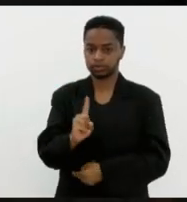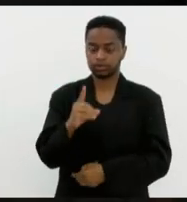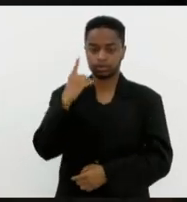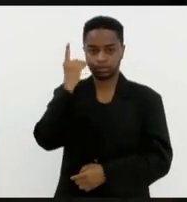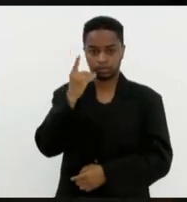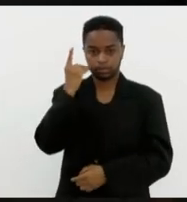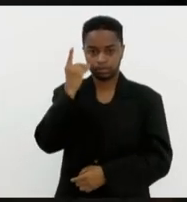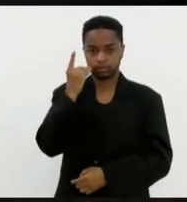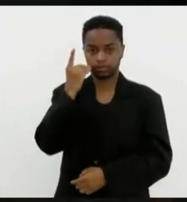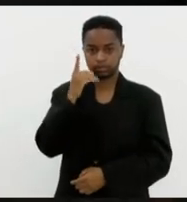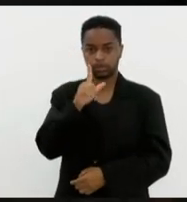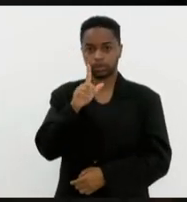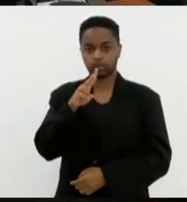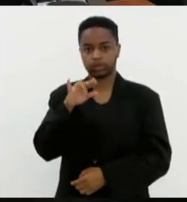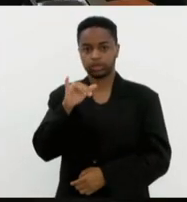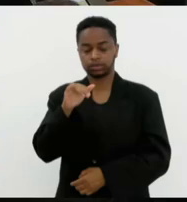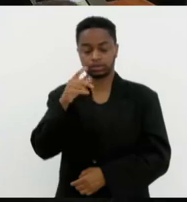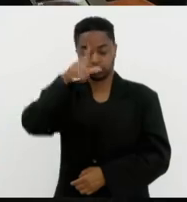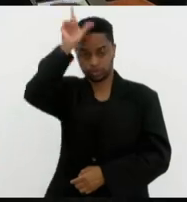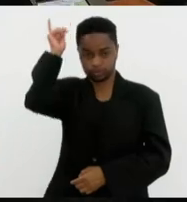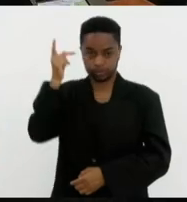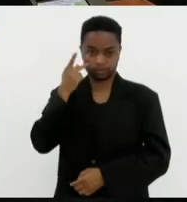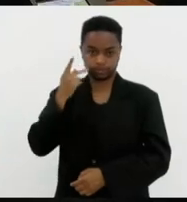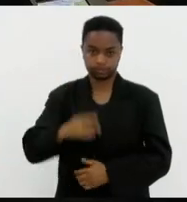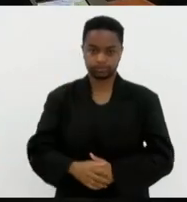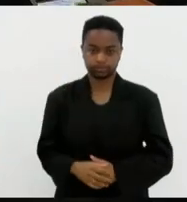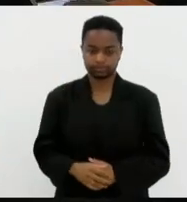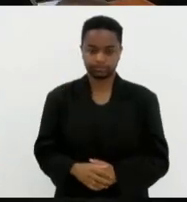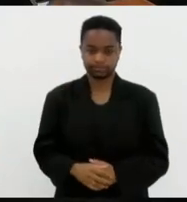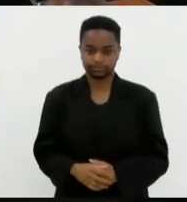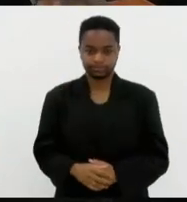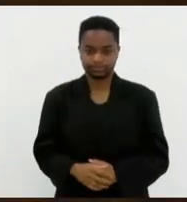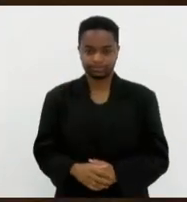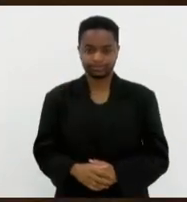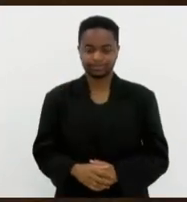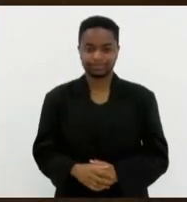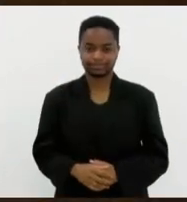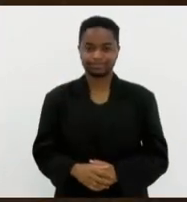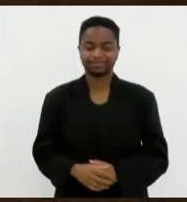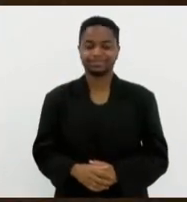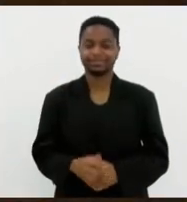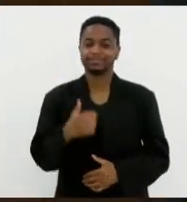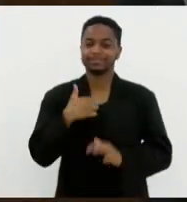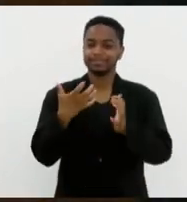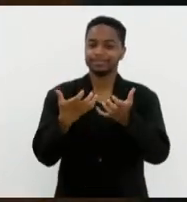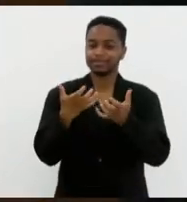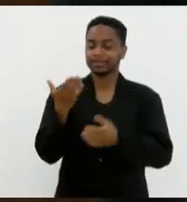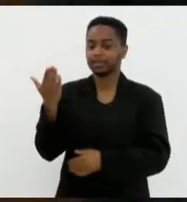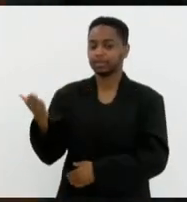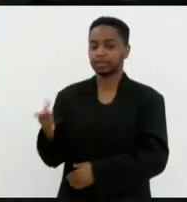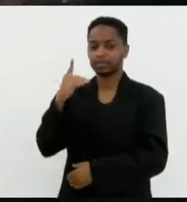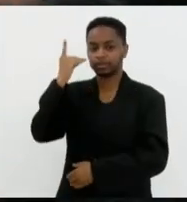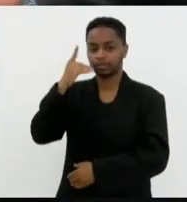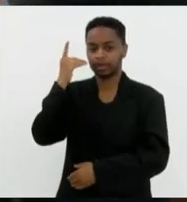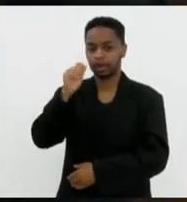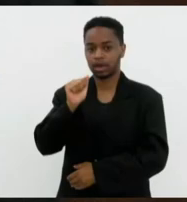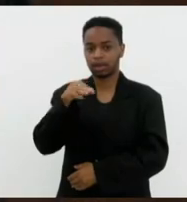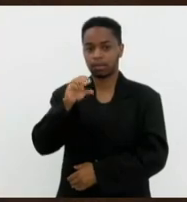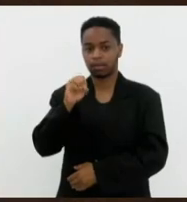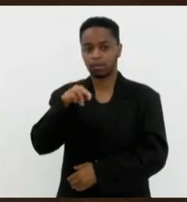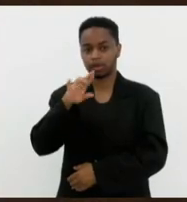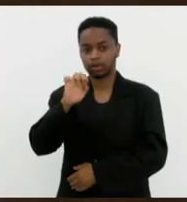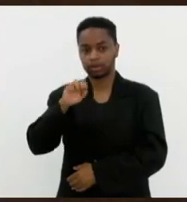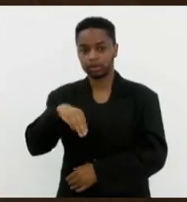deputado Luiz Paulo. Senhor presidente, eu queria que o deputado Rodrigo Amorim e